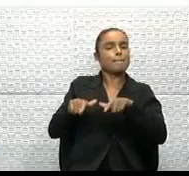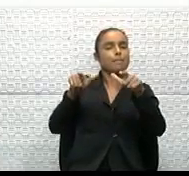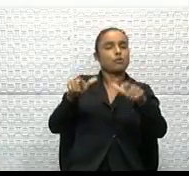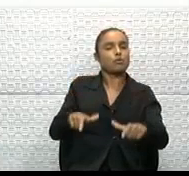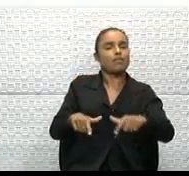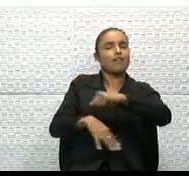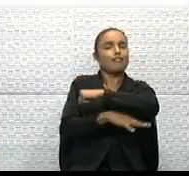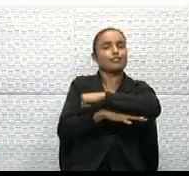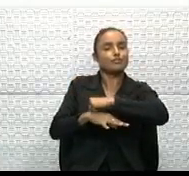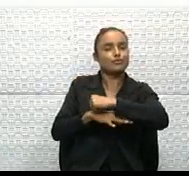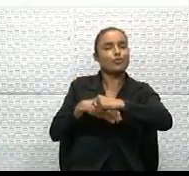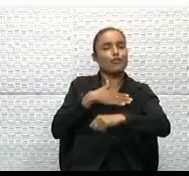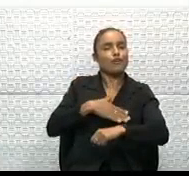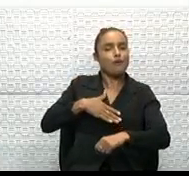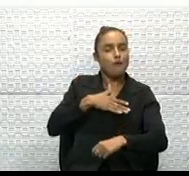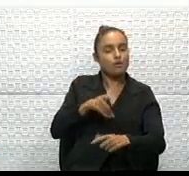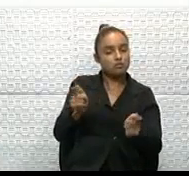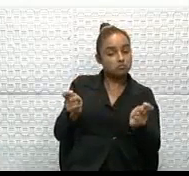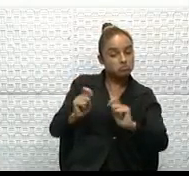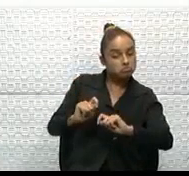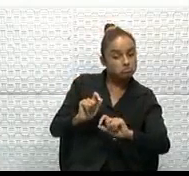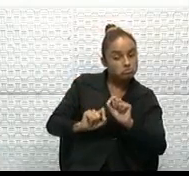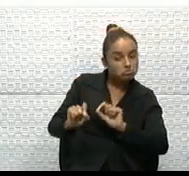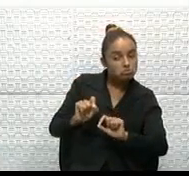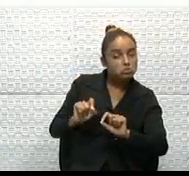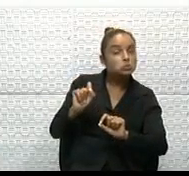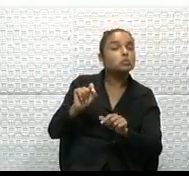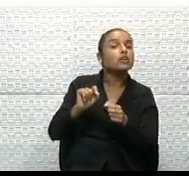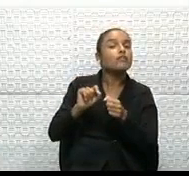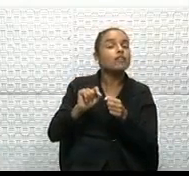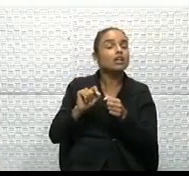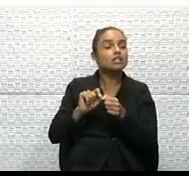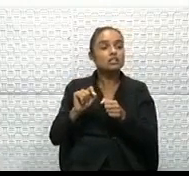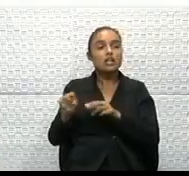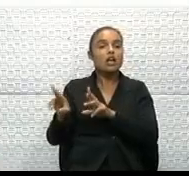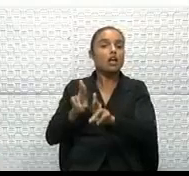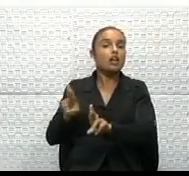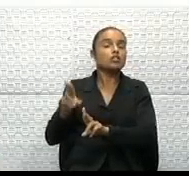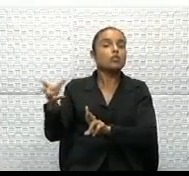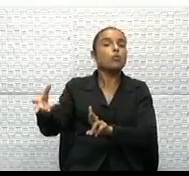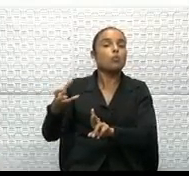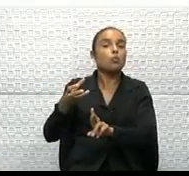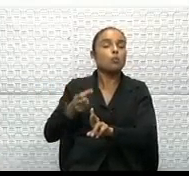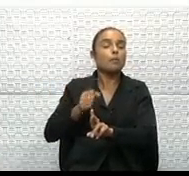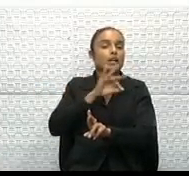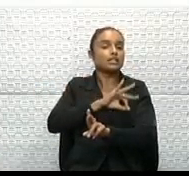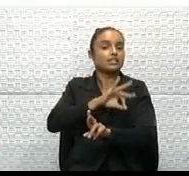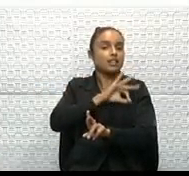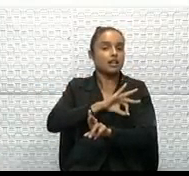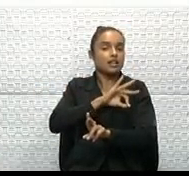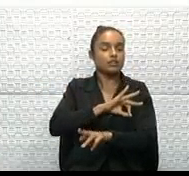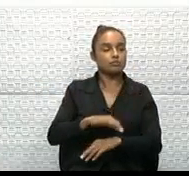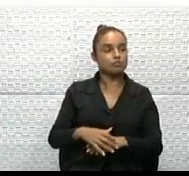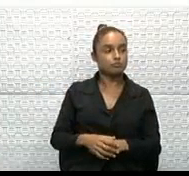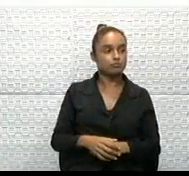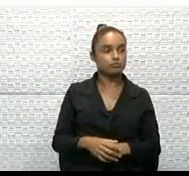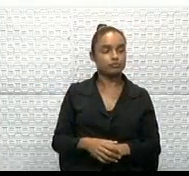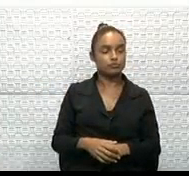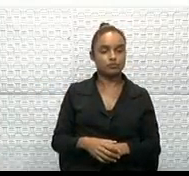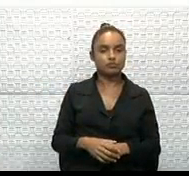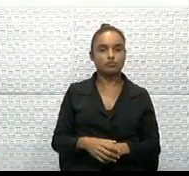eu trouxe aqui novamente os dados referentes a essas duas variáveis para que possamos, então, analisá-los.